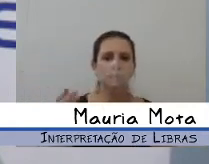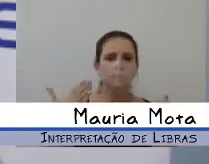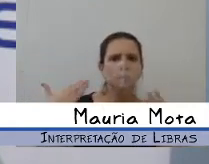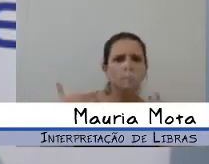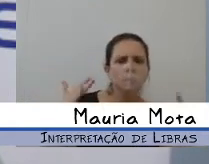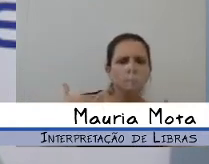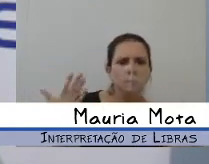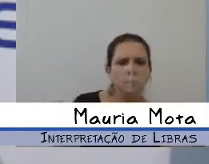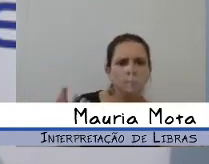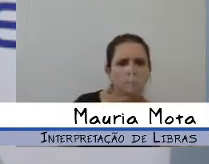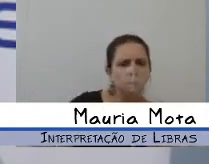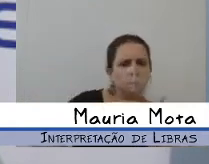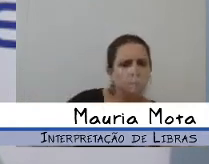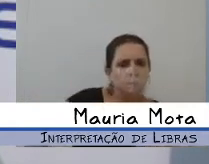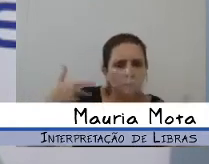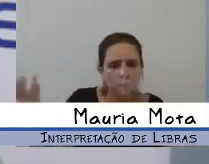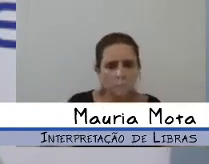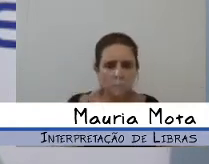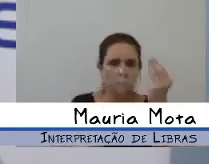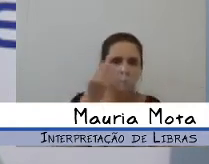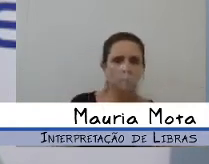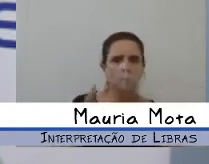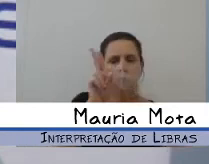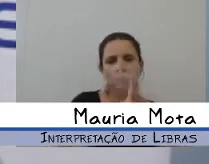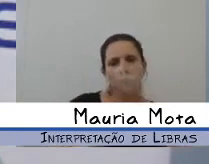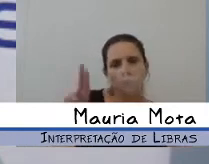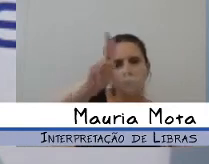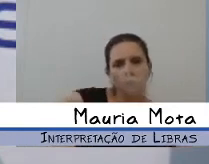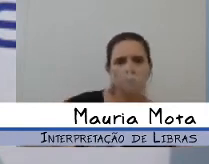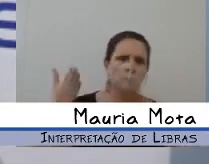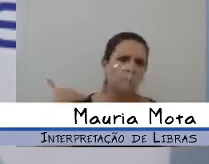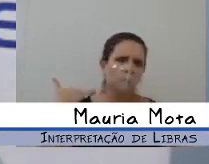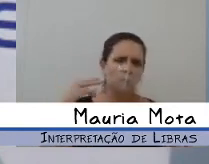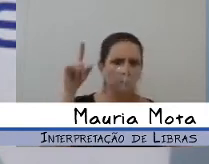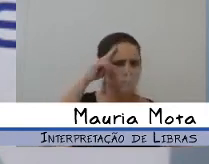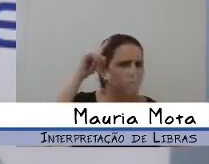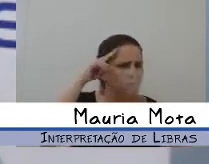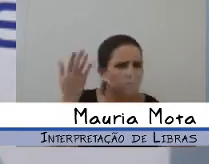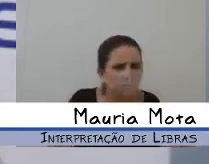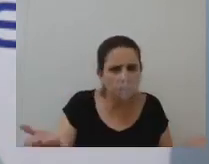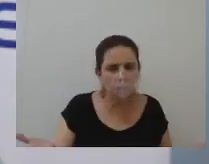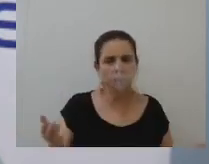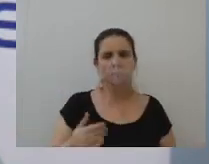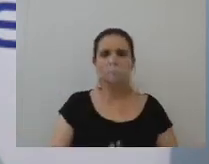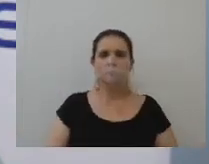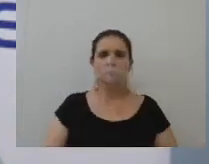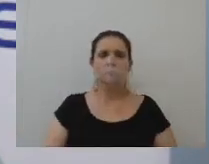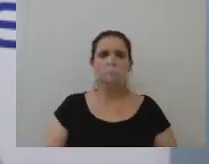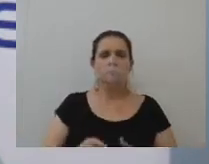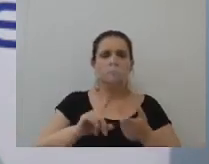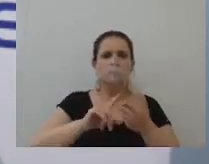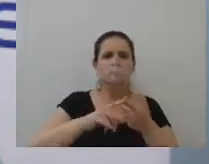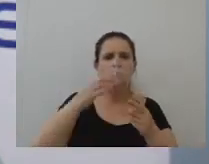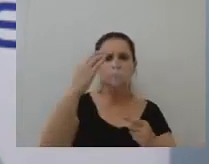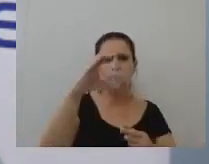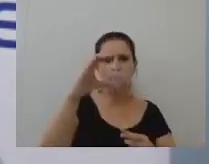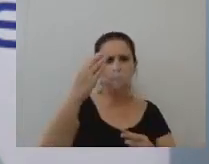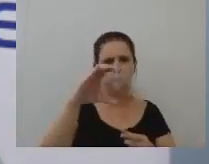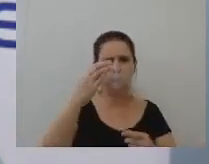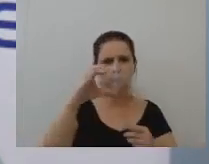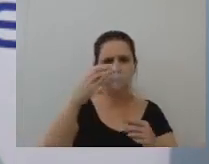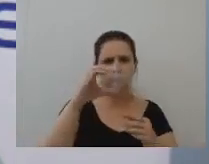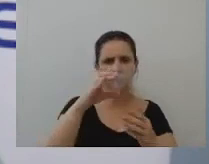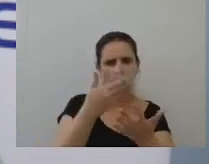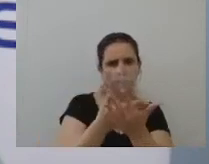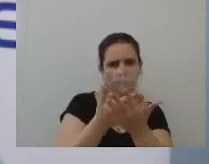da palavra, né? Como a gente usa calor no nosso dia a dia, e como o meio científico trata